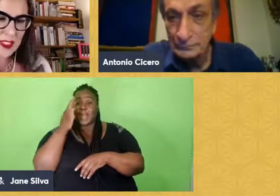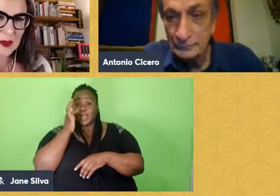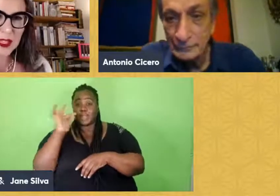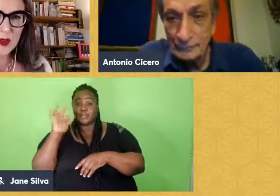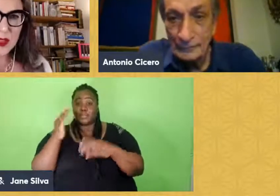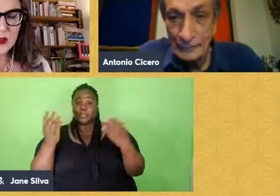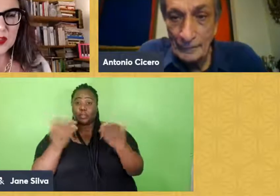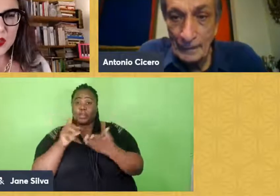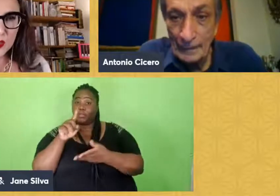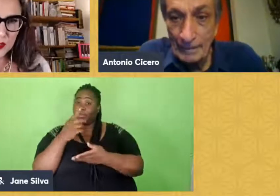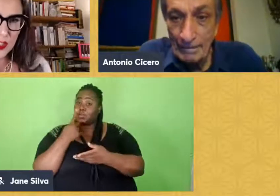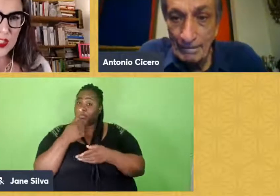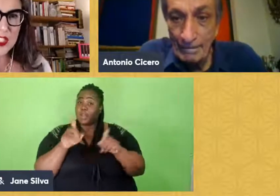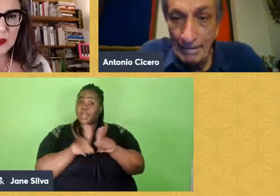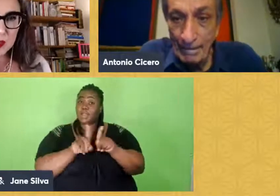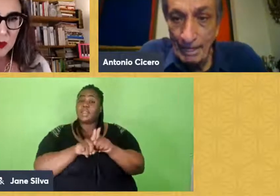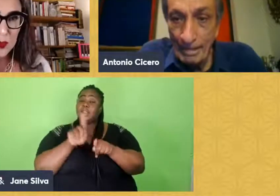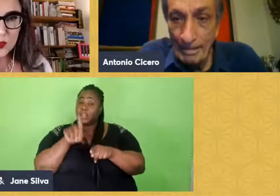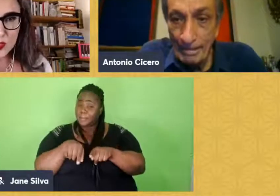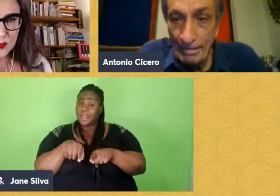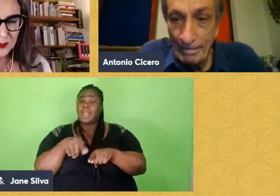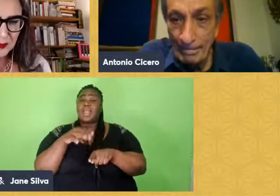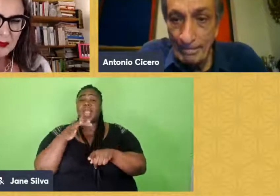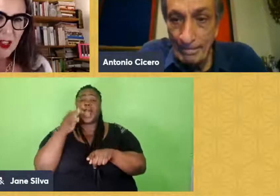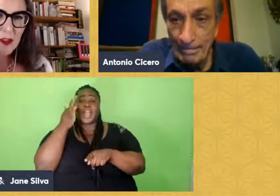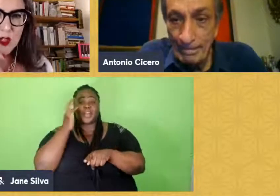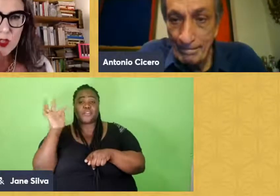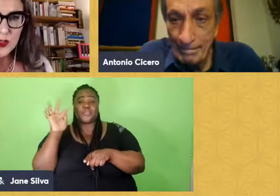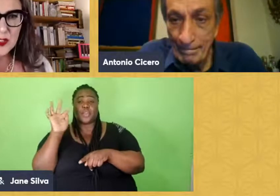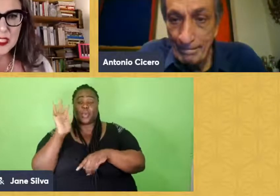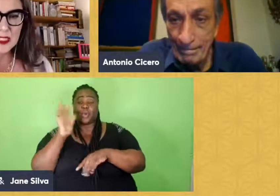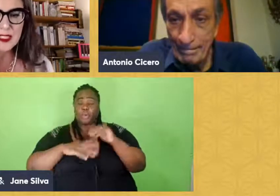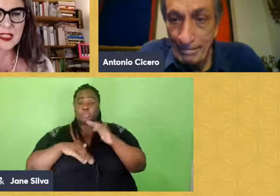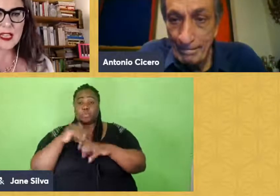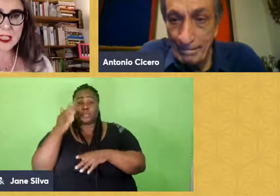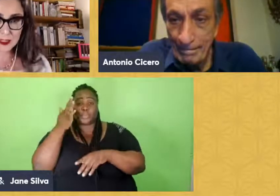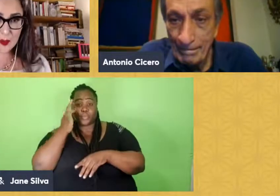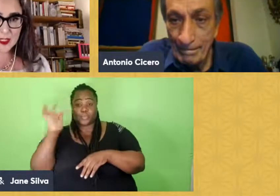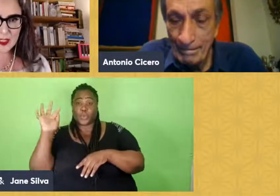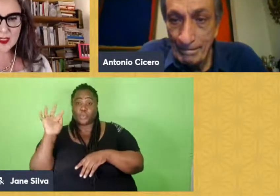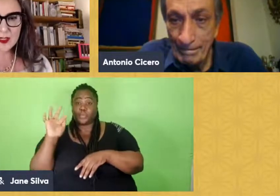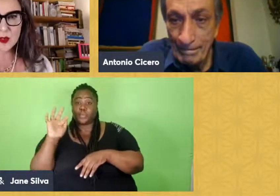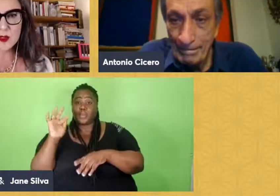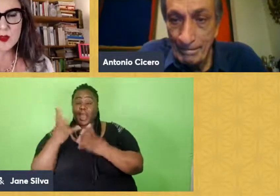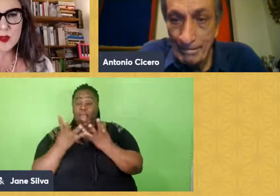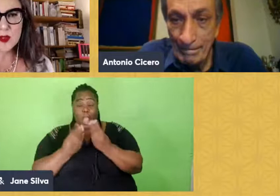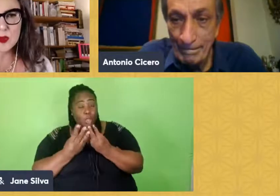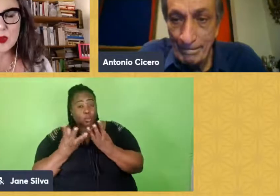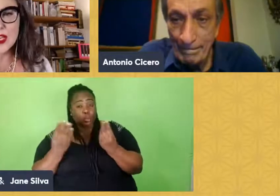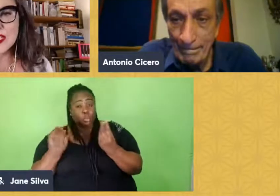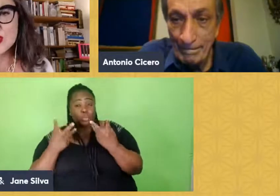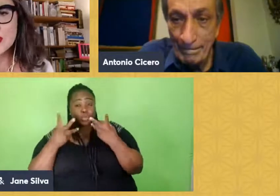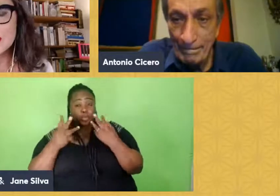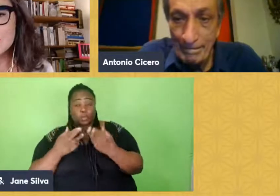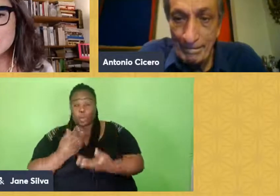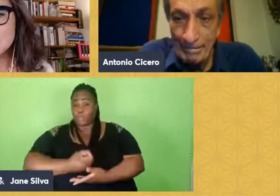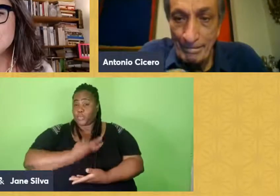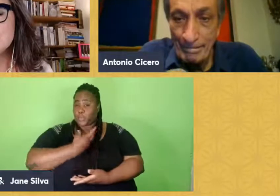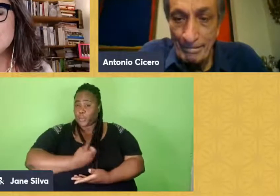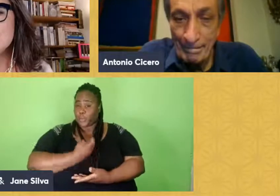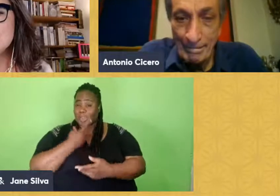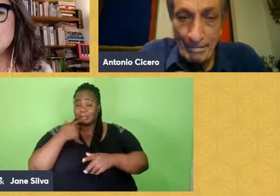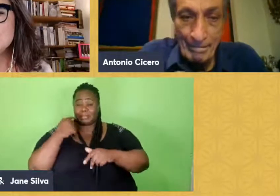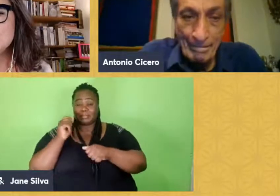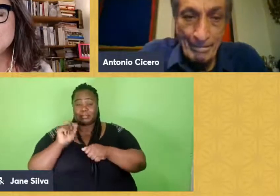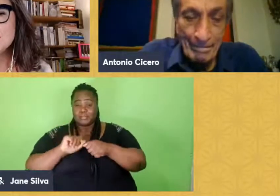nessa prosa, você que também é um filósofo, e a gente sabe que a sua produção filosófica é tão intensa quanto a sua produção poética, né?